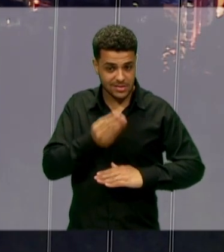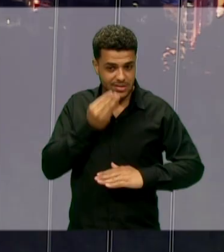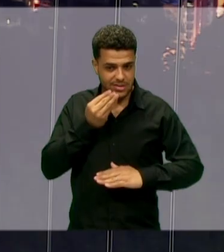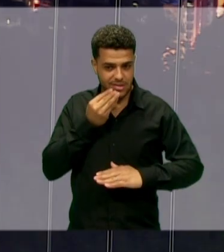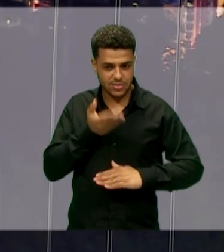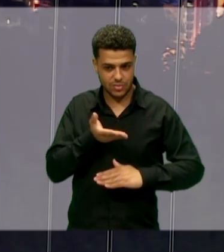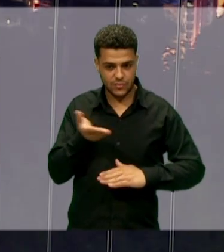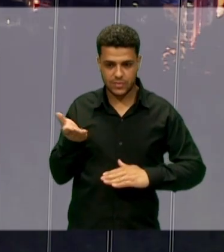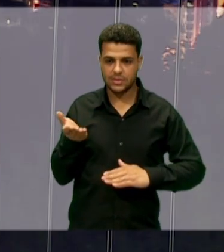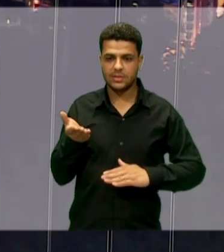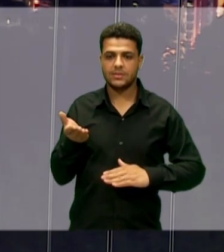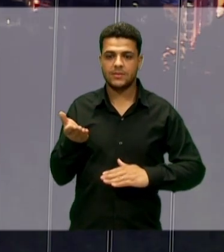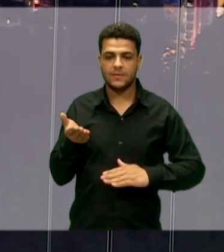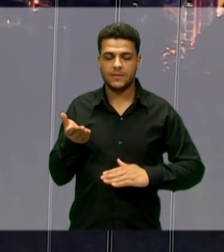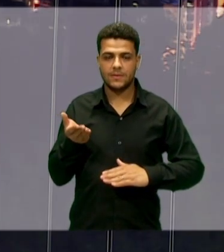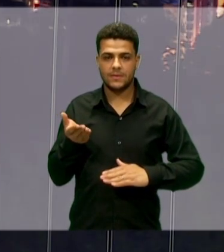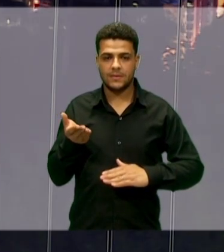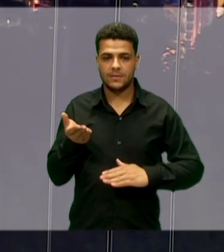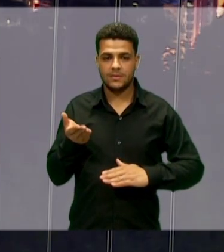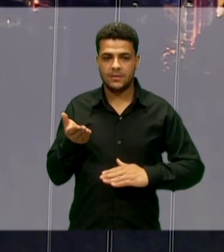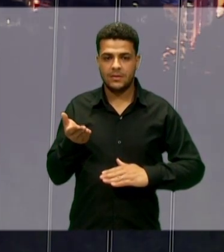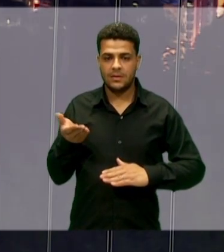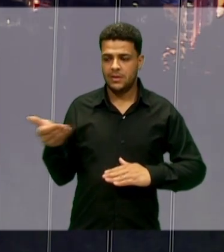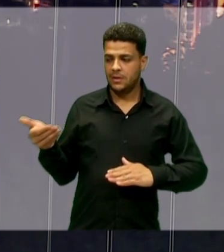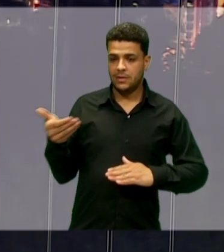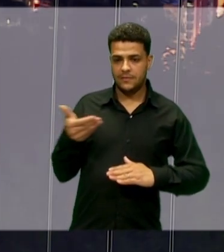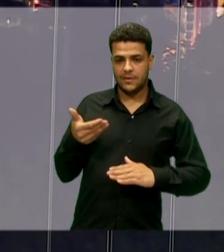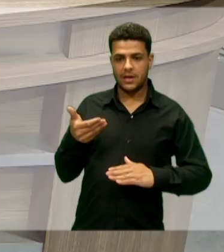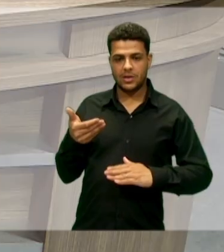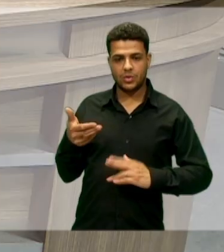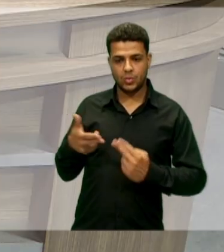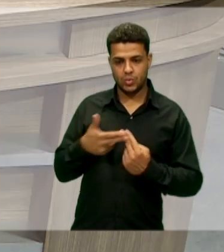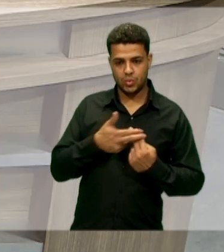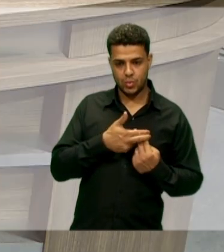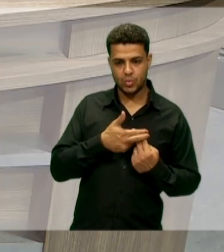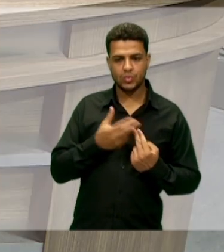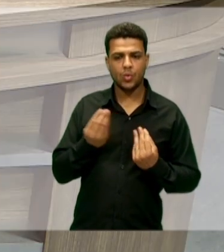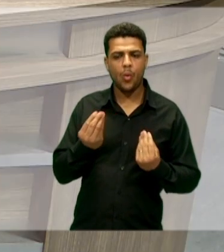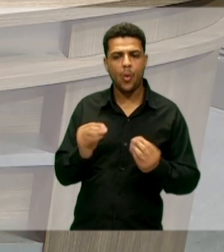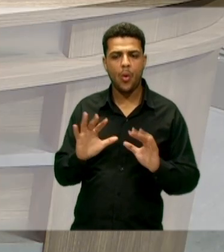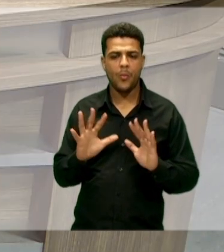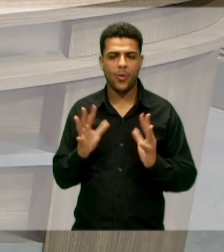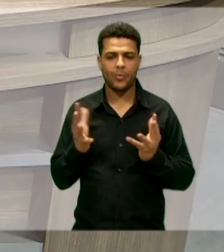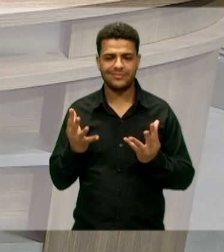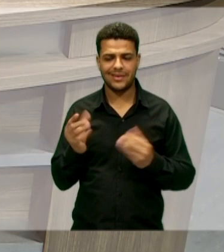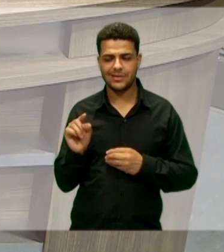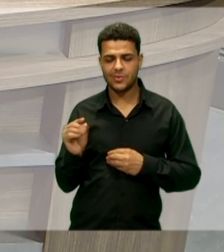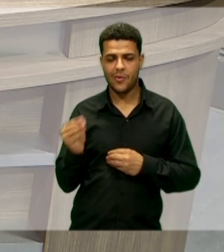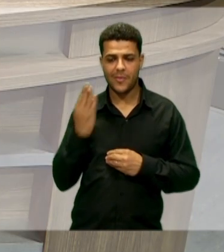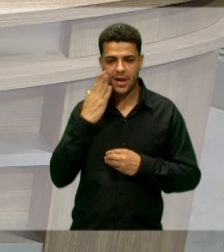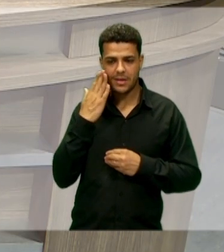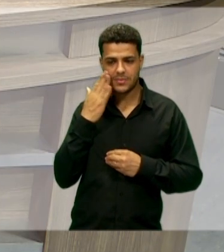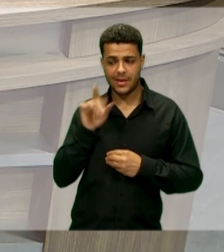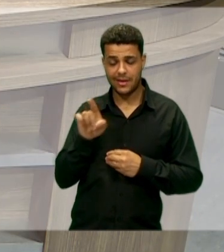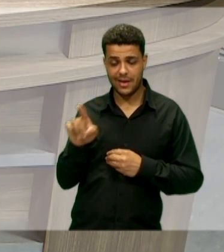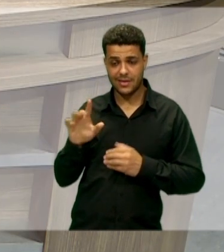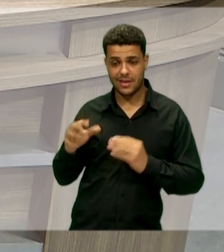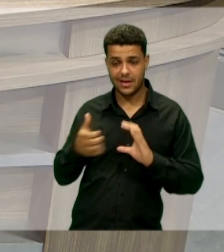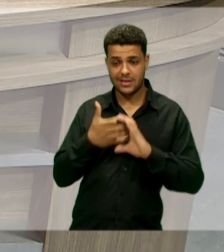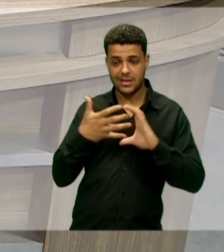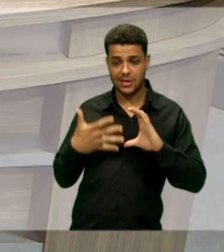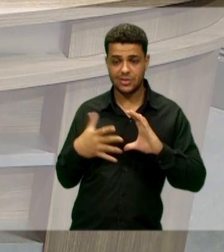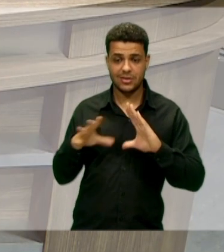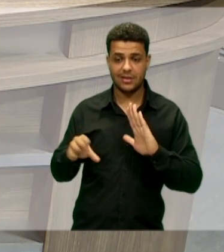com vocês, vem da rede, como é que a pessoa pode saber que ela, por exemplo, se